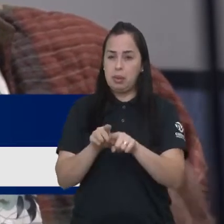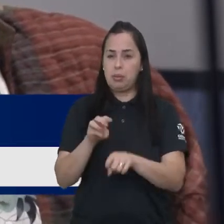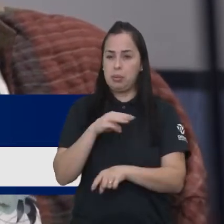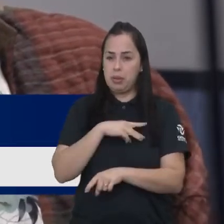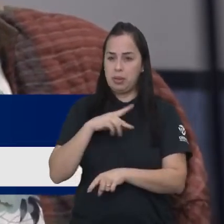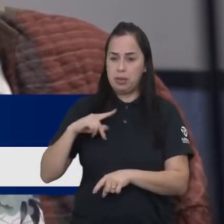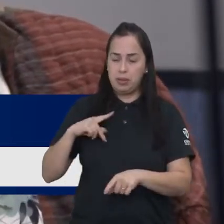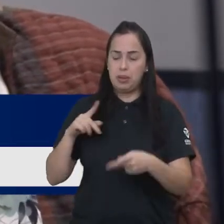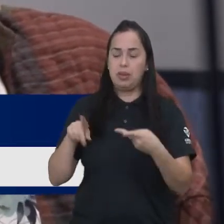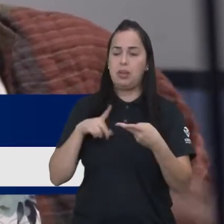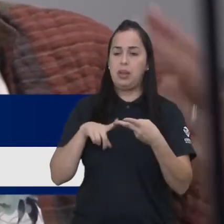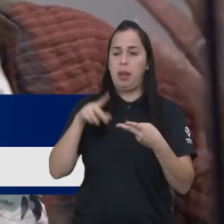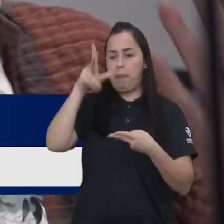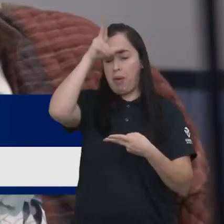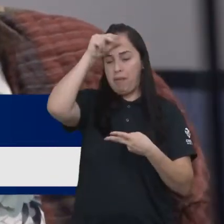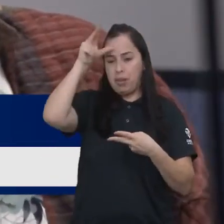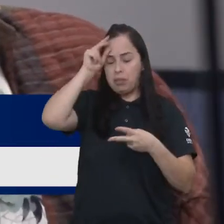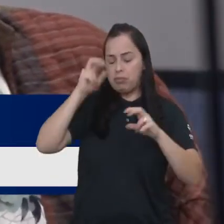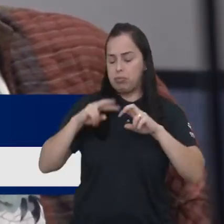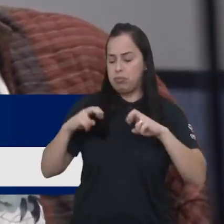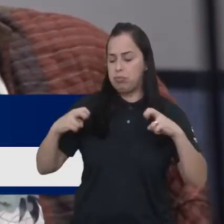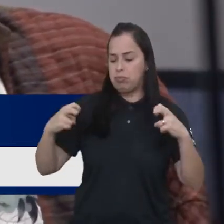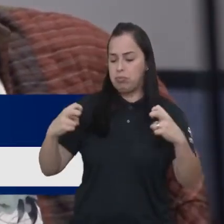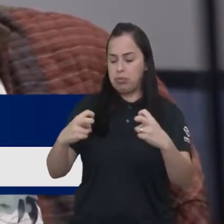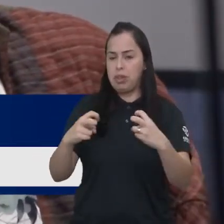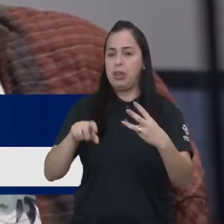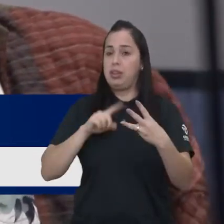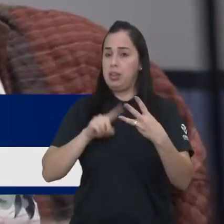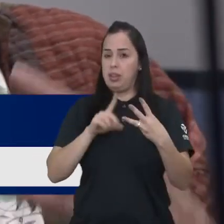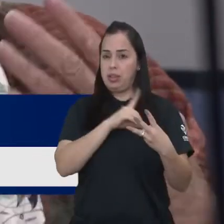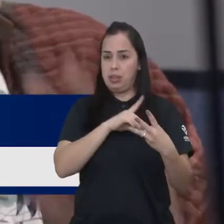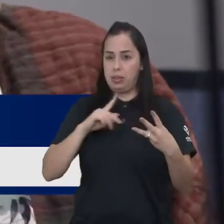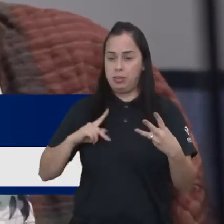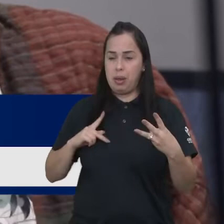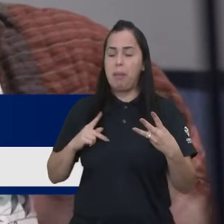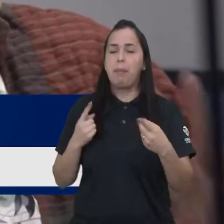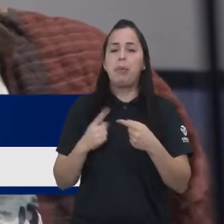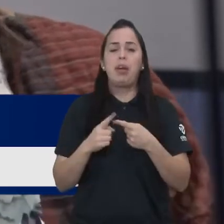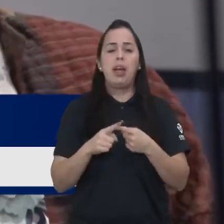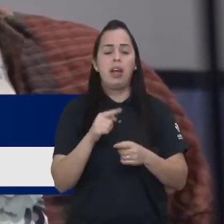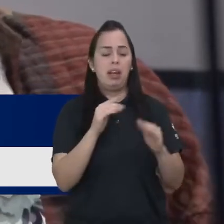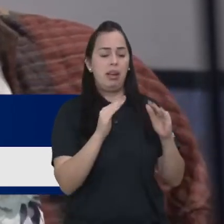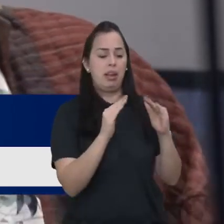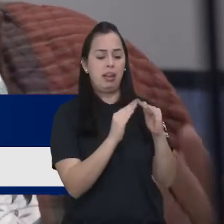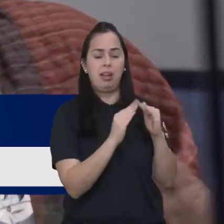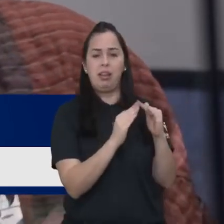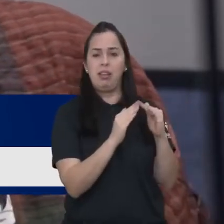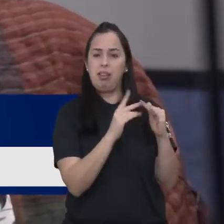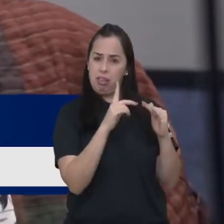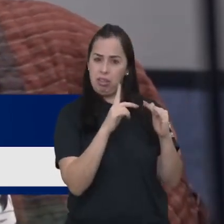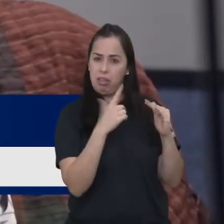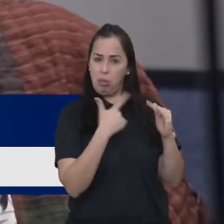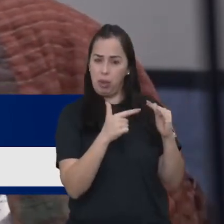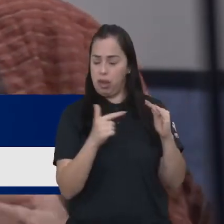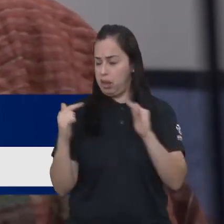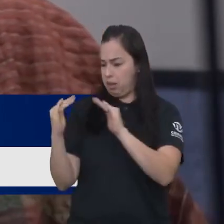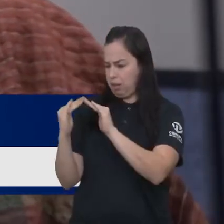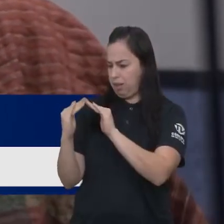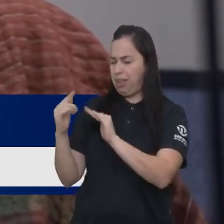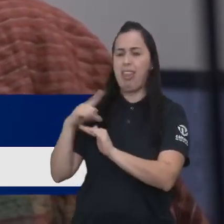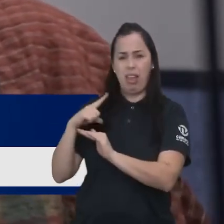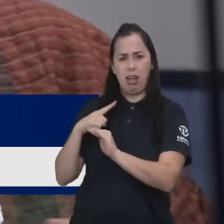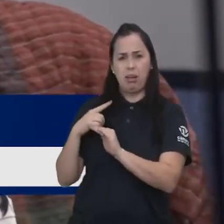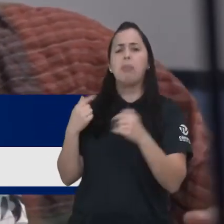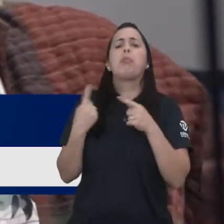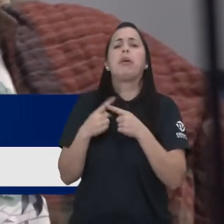Ministério Público, sentar com a Prefeitura e o Defensoria também, porque um pode e o outro não pode. O meu vizinho pode e o outro